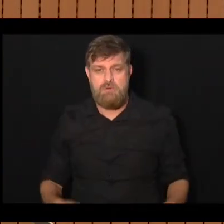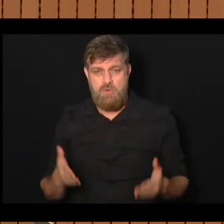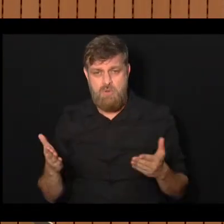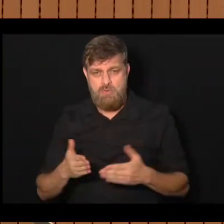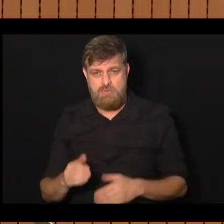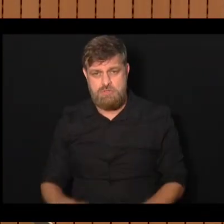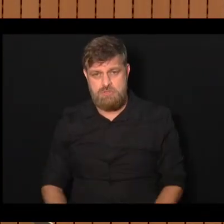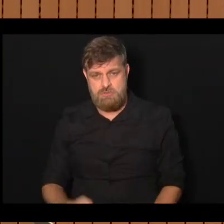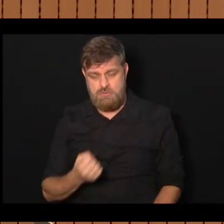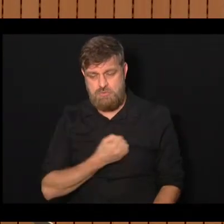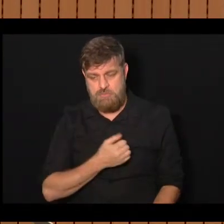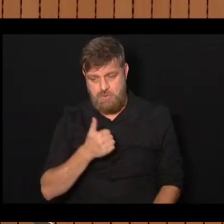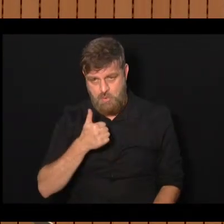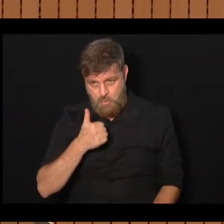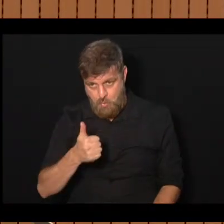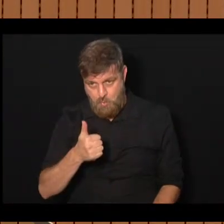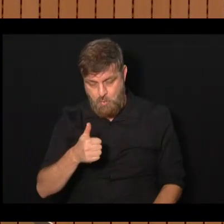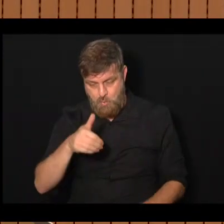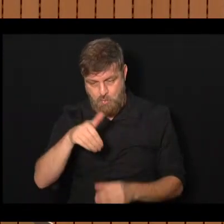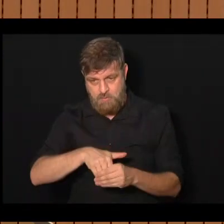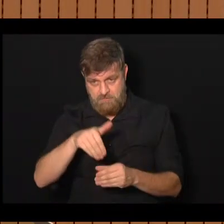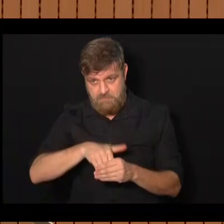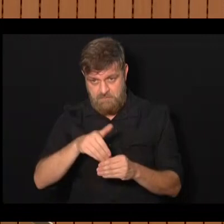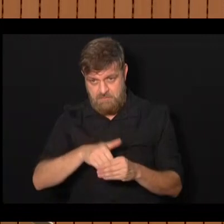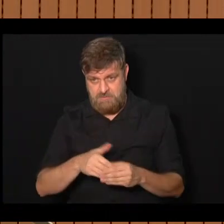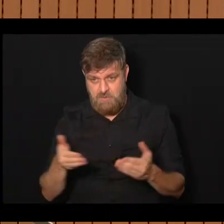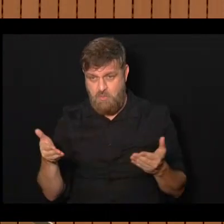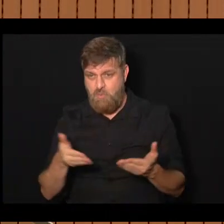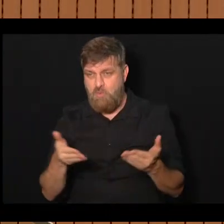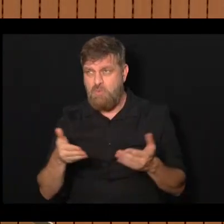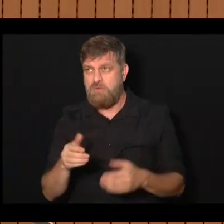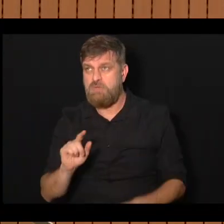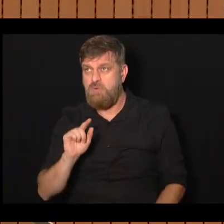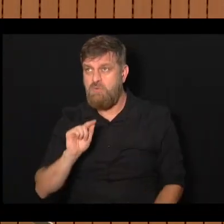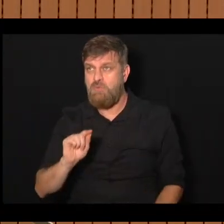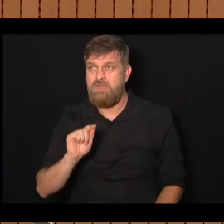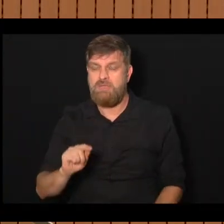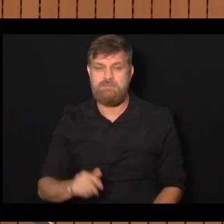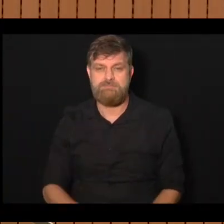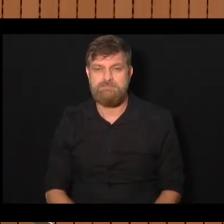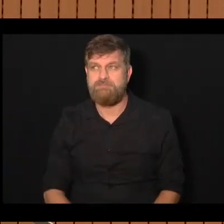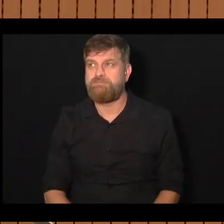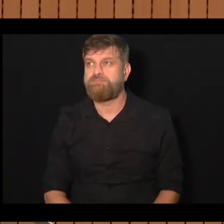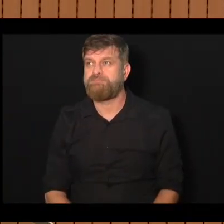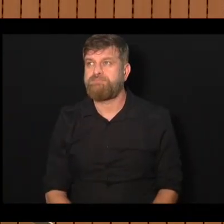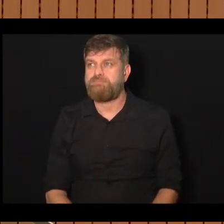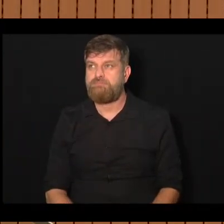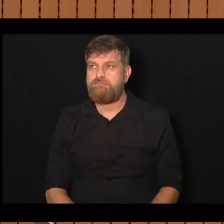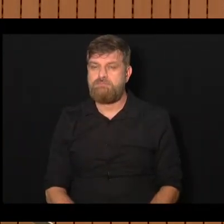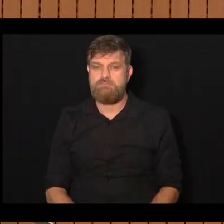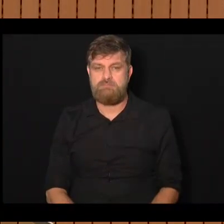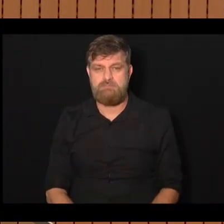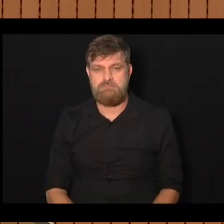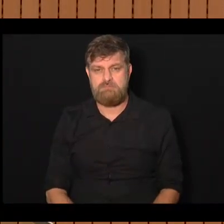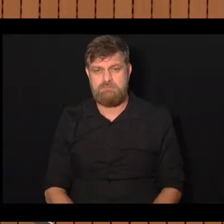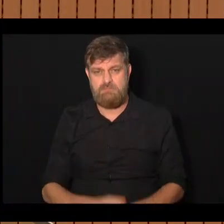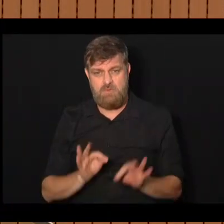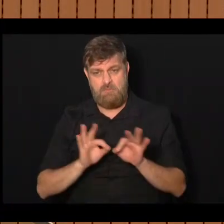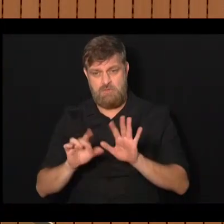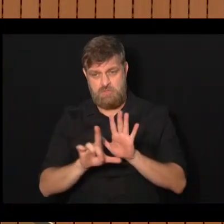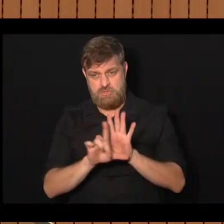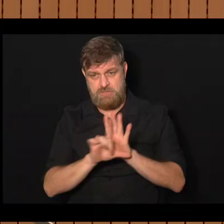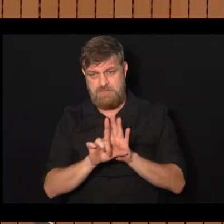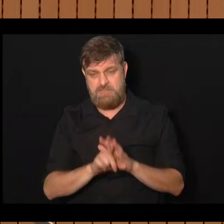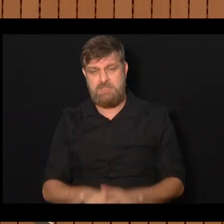no item 1 da pauta, aprovação em primeira discussão na legalidade do projeto de lei